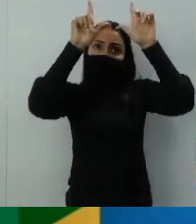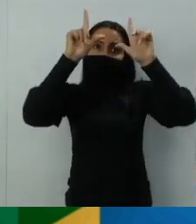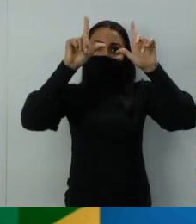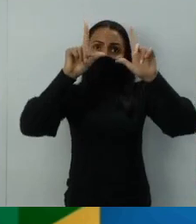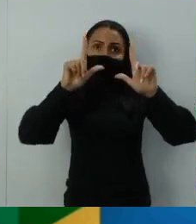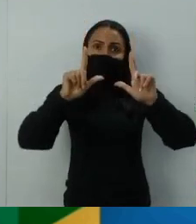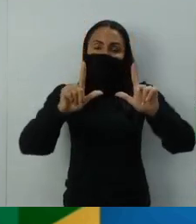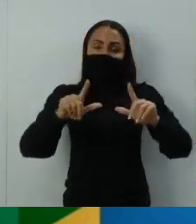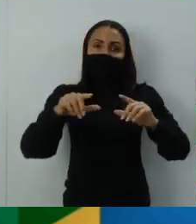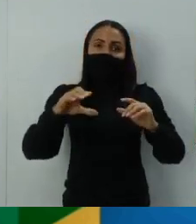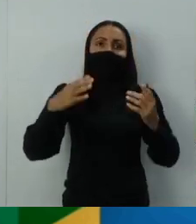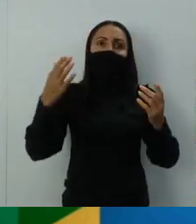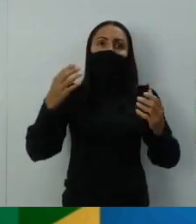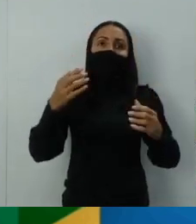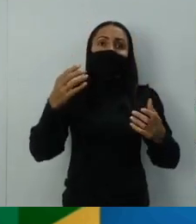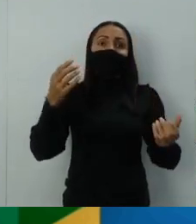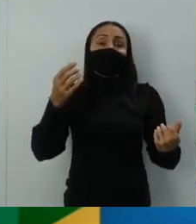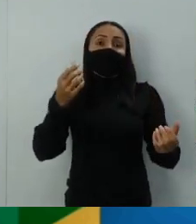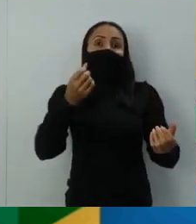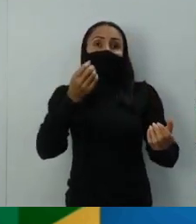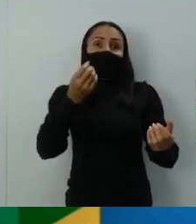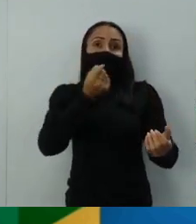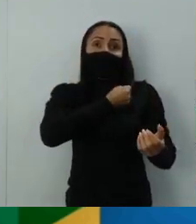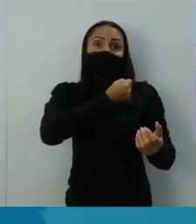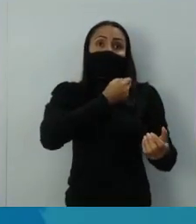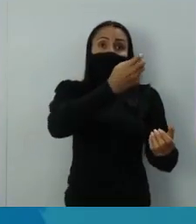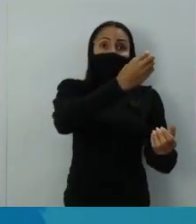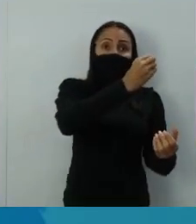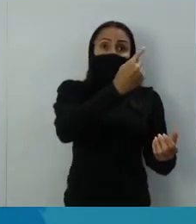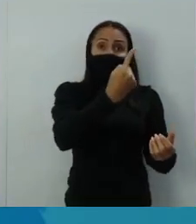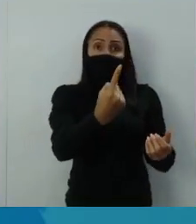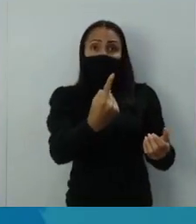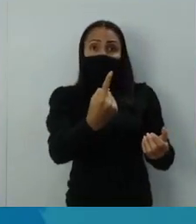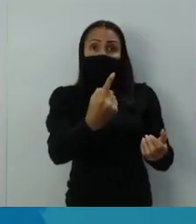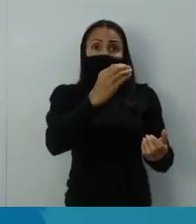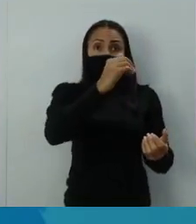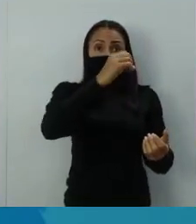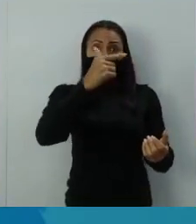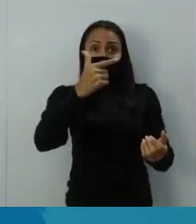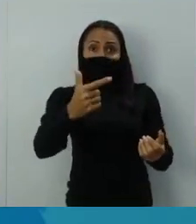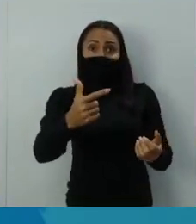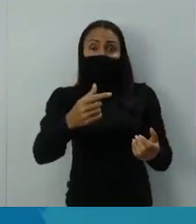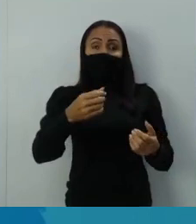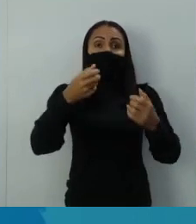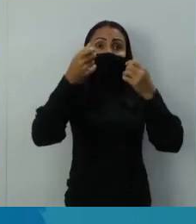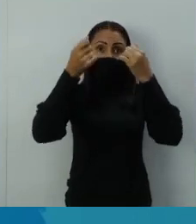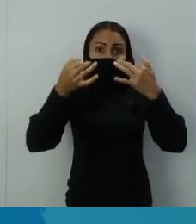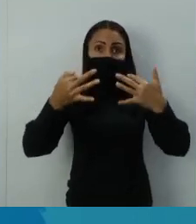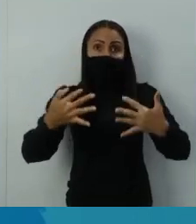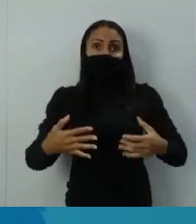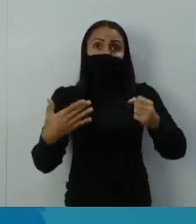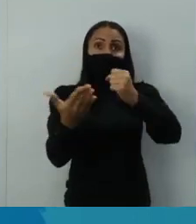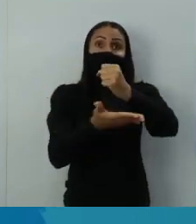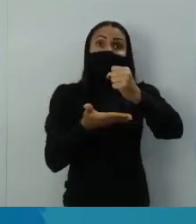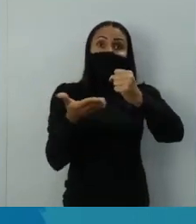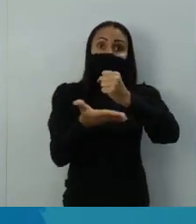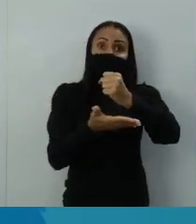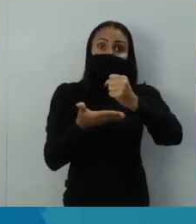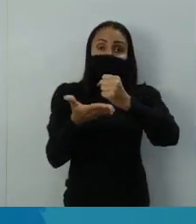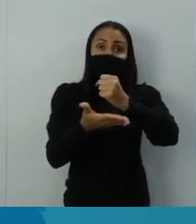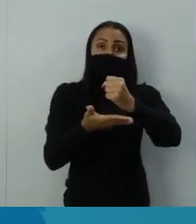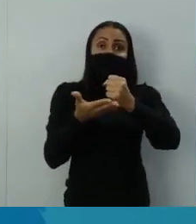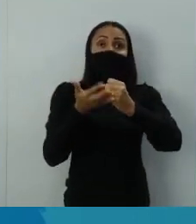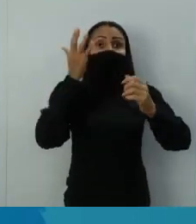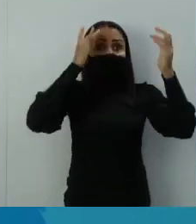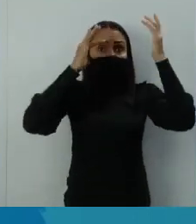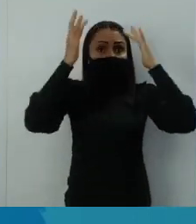aula 02, assim por diante. Dá uma olhadinha lá, que eu falei sobre as bases, os questionamentos filosóficos, e vocês vão ver que